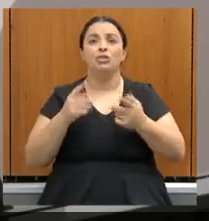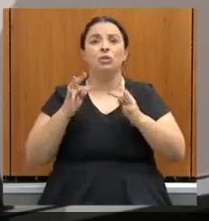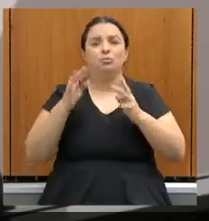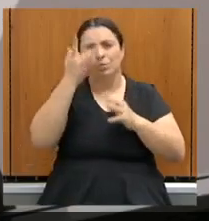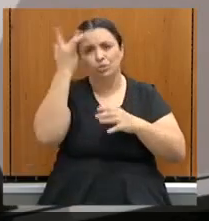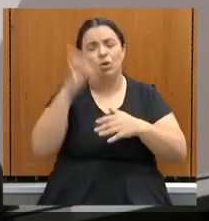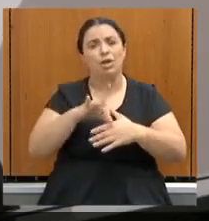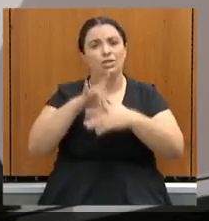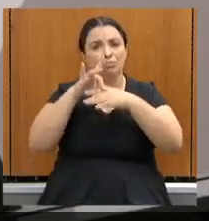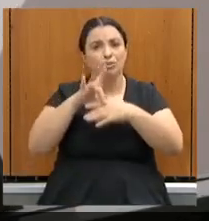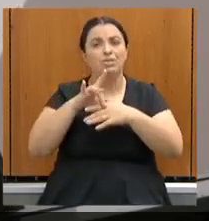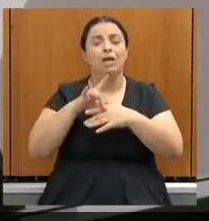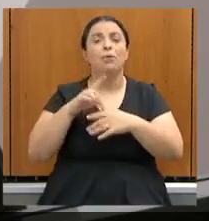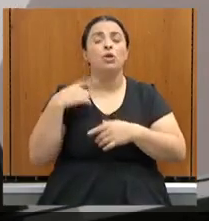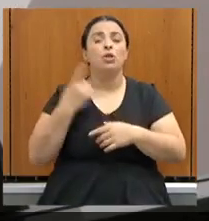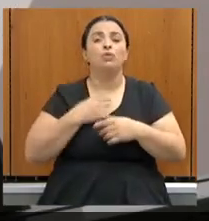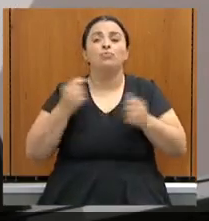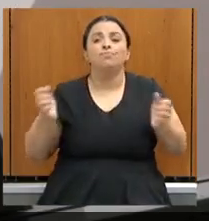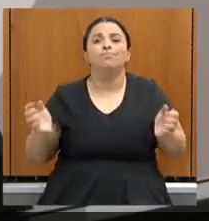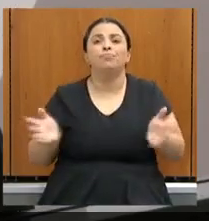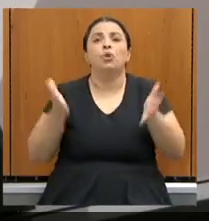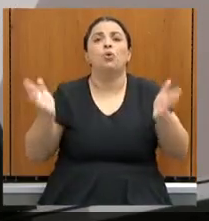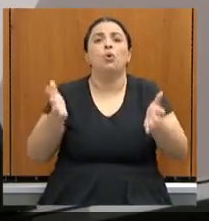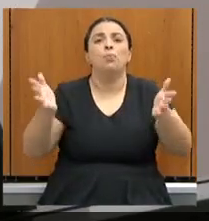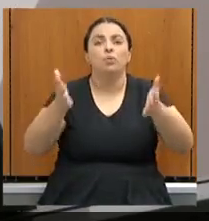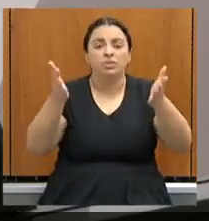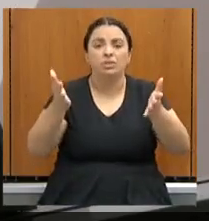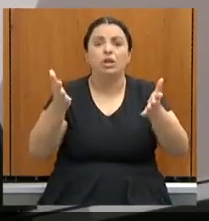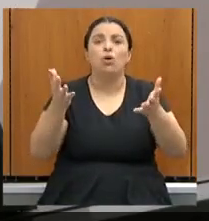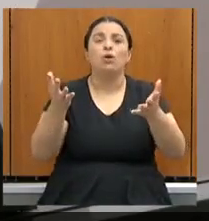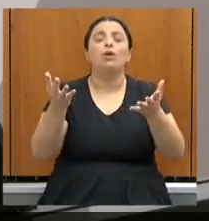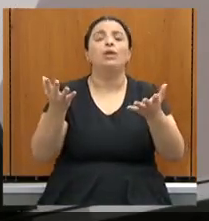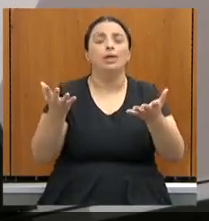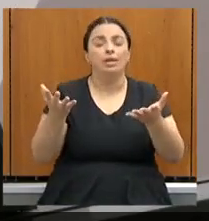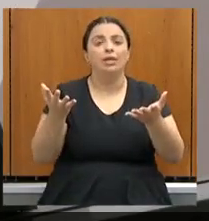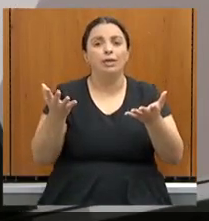vamos pegar essa grande promoção e colocarmos,